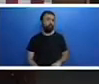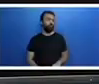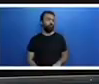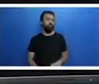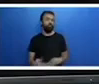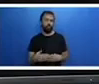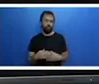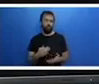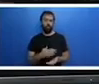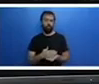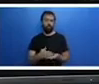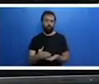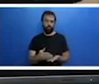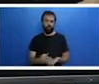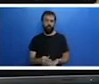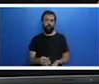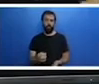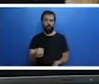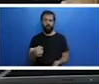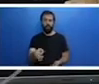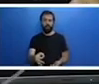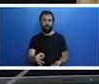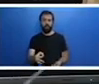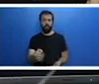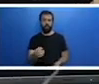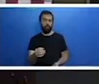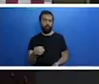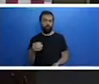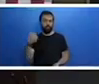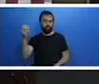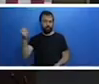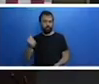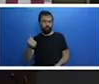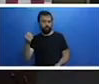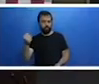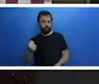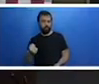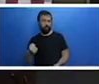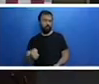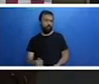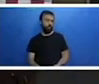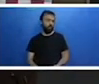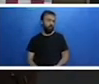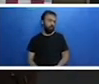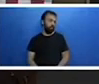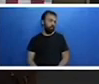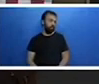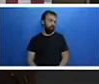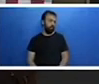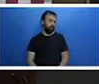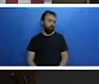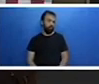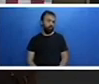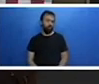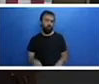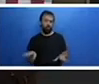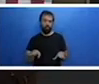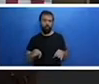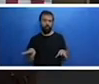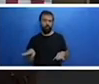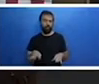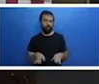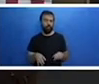Começa sempre com as peças brancas, então o jogo sempre são as peças brancas, quem começa. Os movimentos são